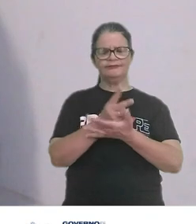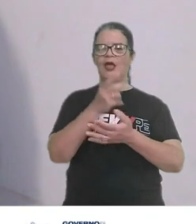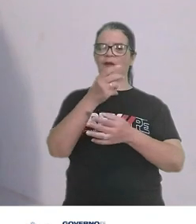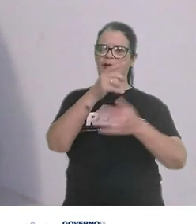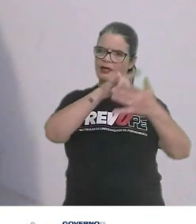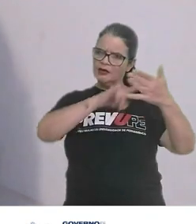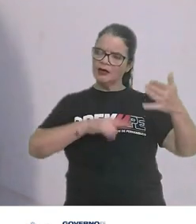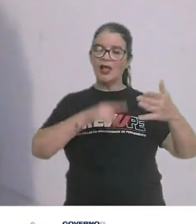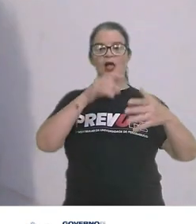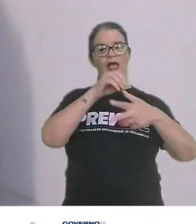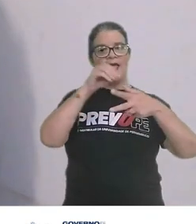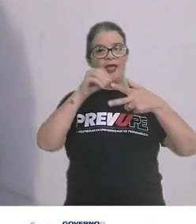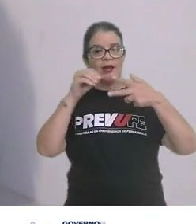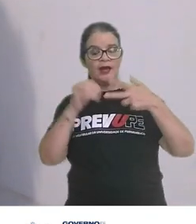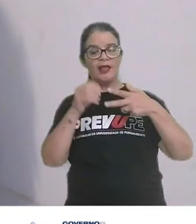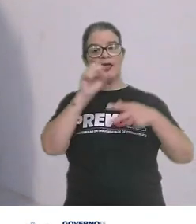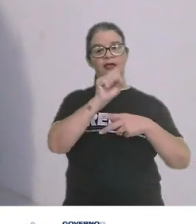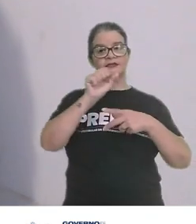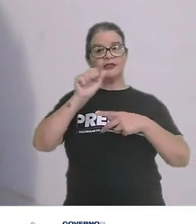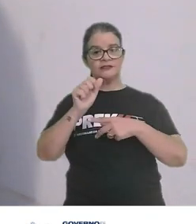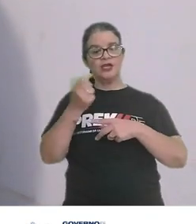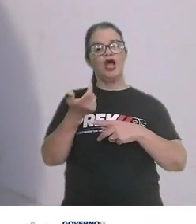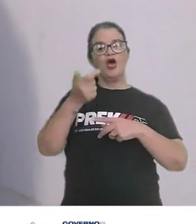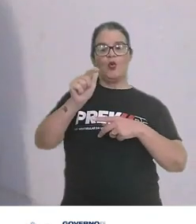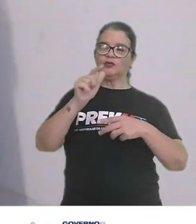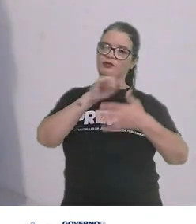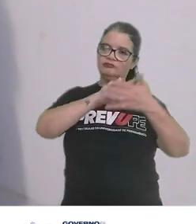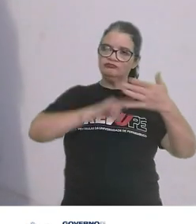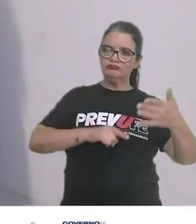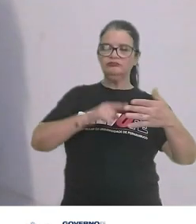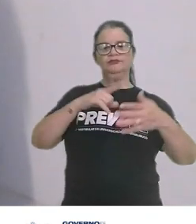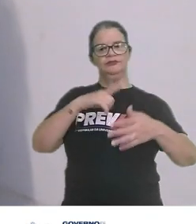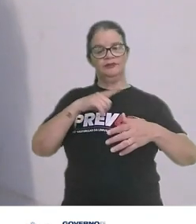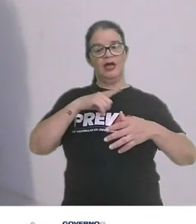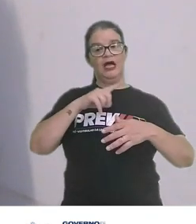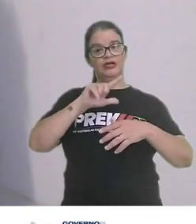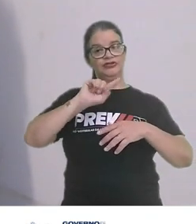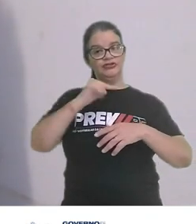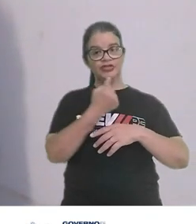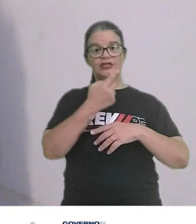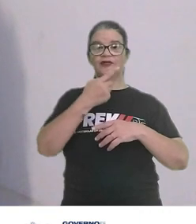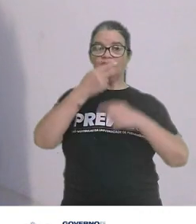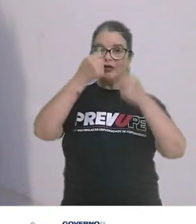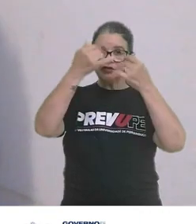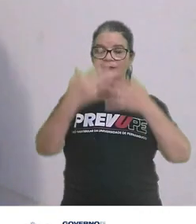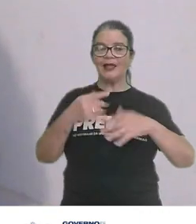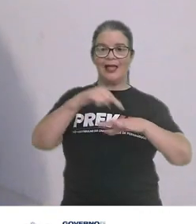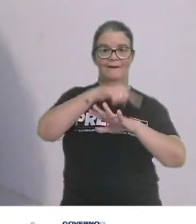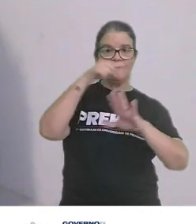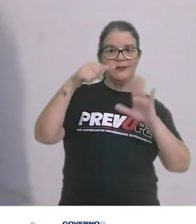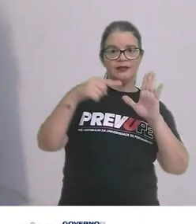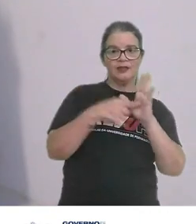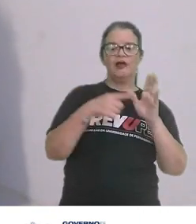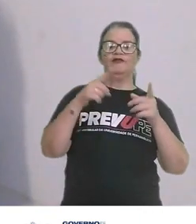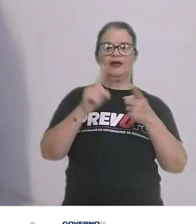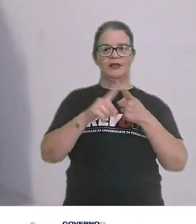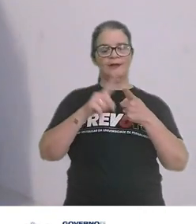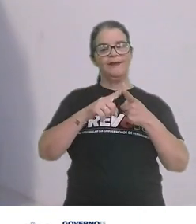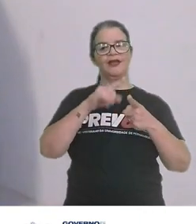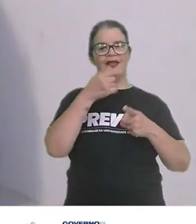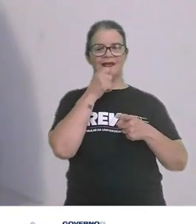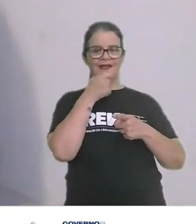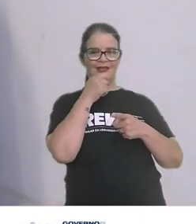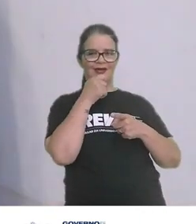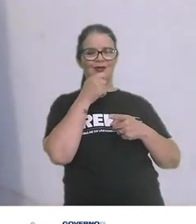nas avaliações, como Enem, SSA, dentre outras. A gente vai falar sobre a metáfora e sobre